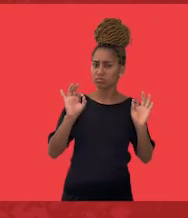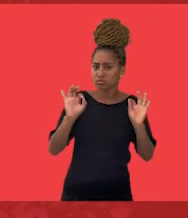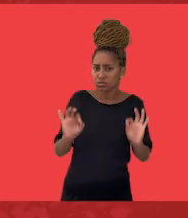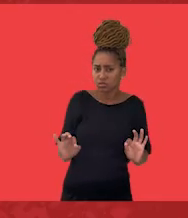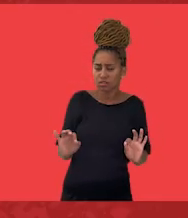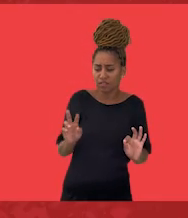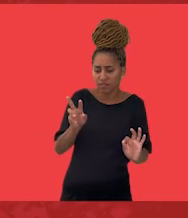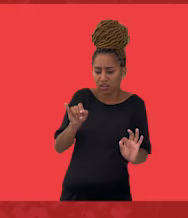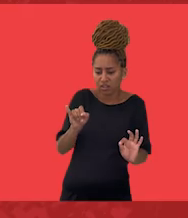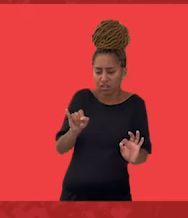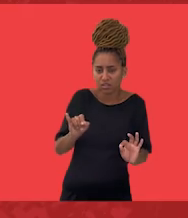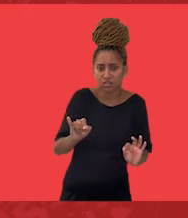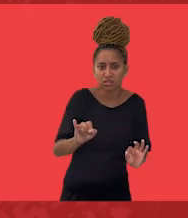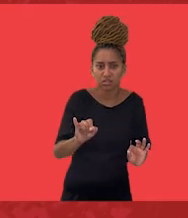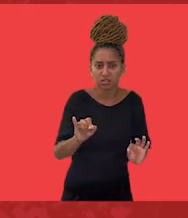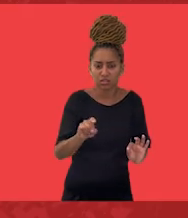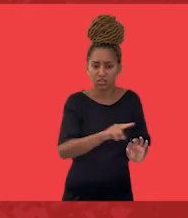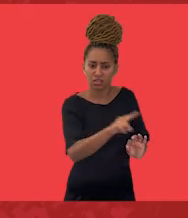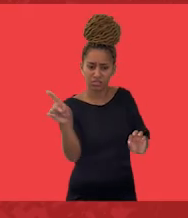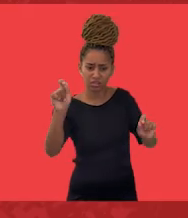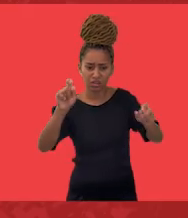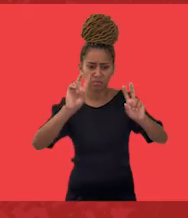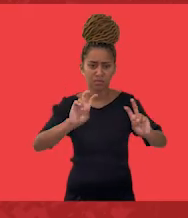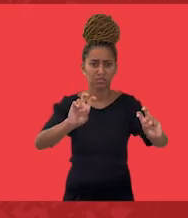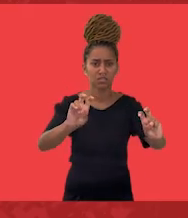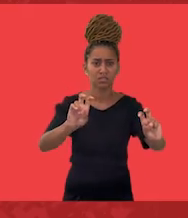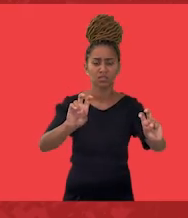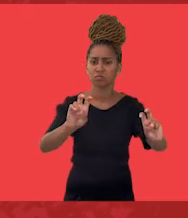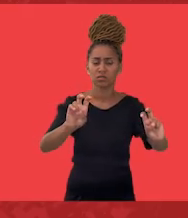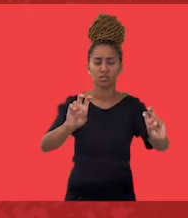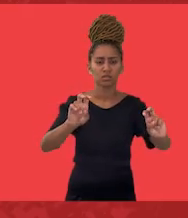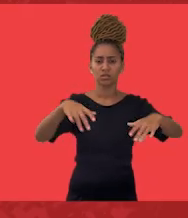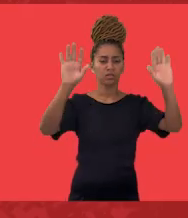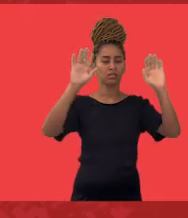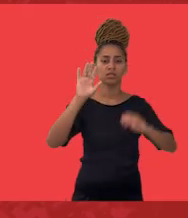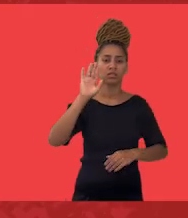São tantas as coisas mais importantes que ser aplaudida.